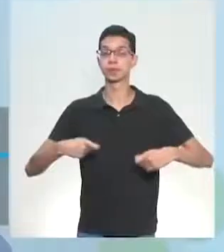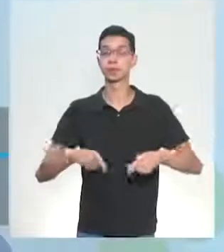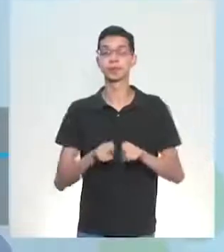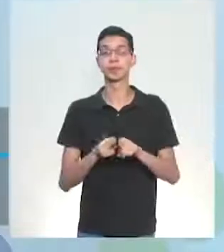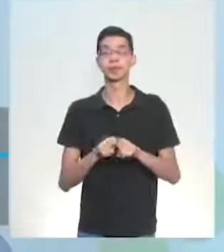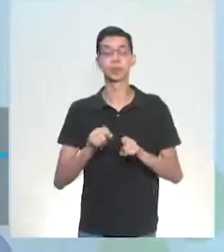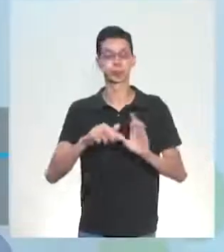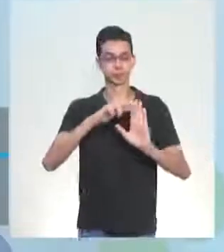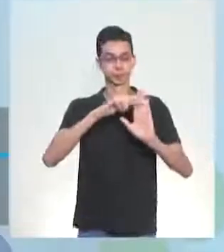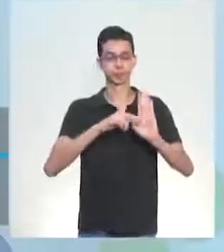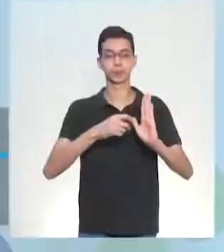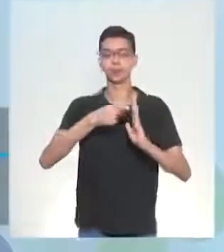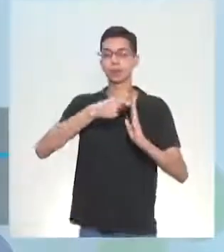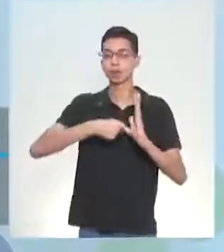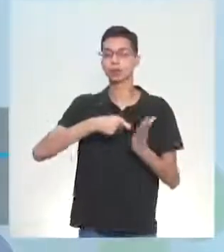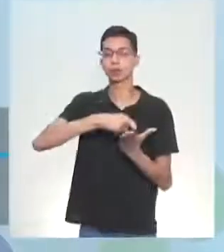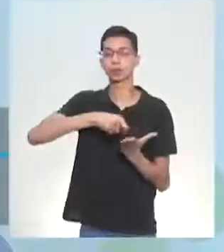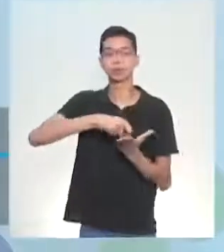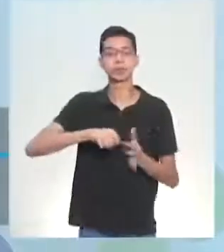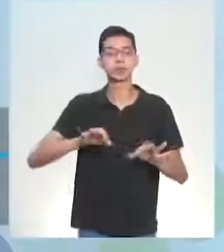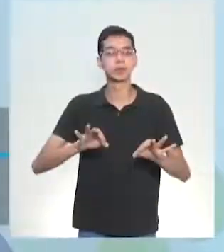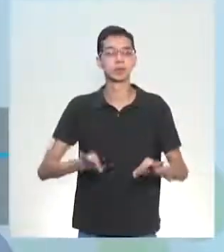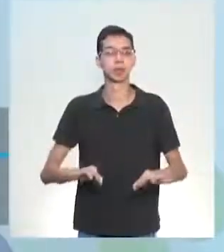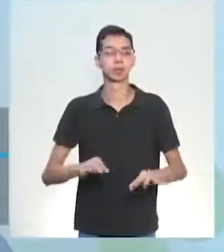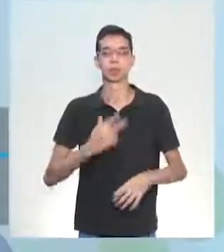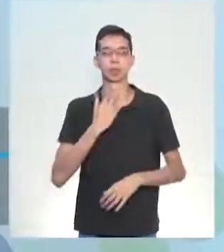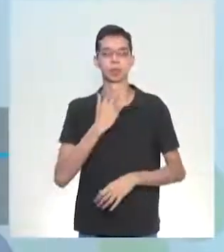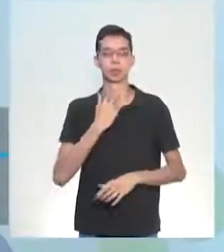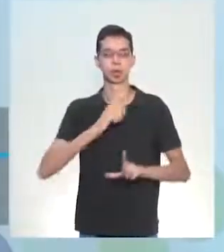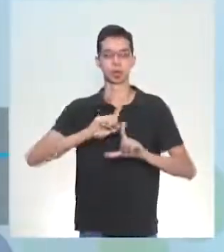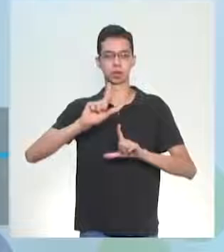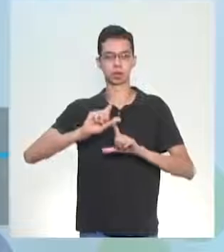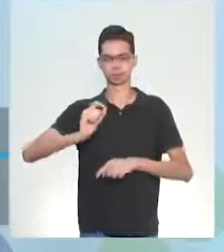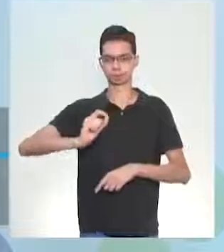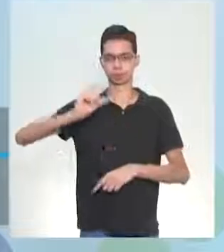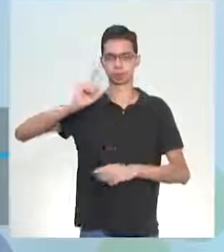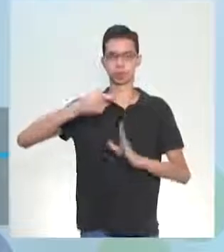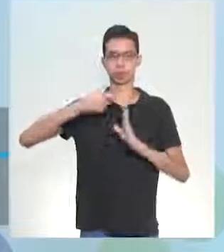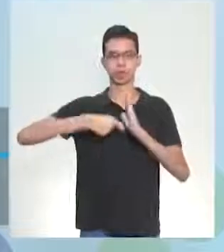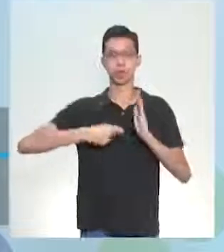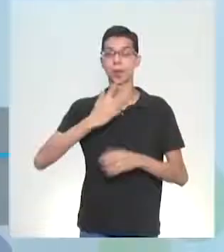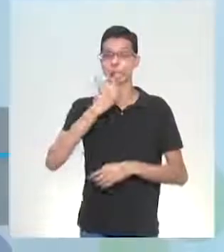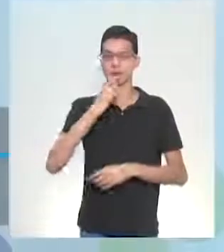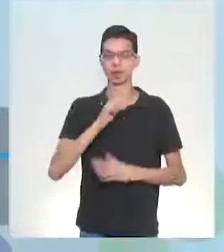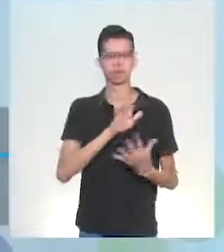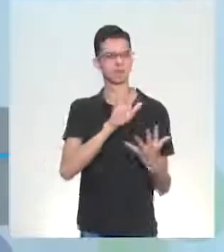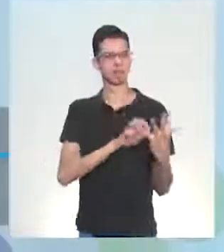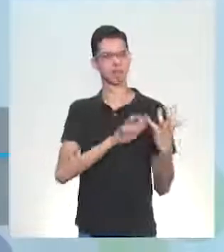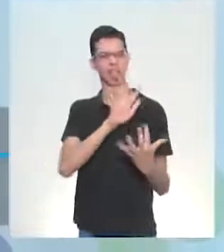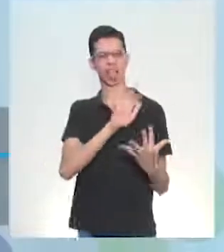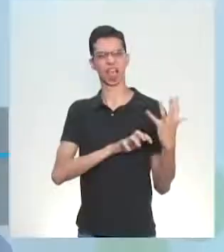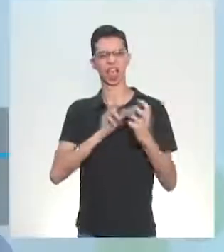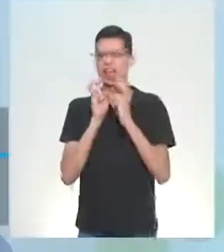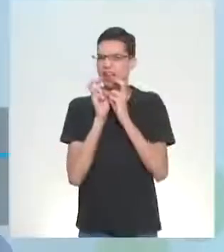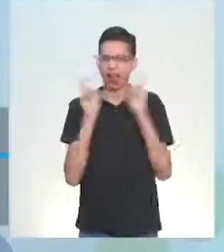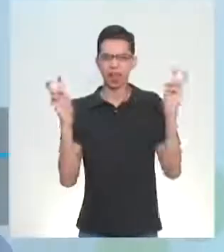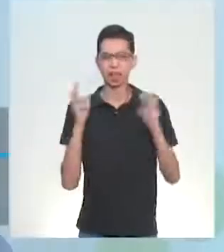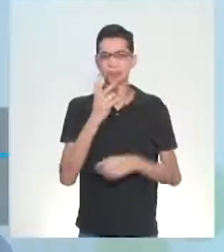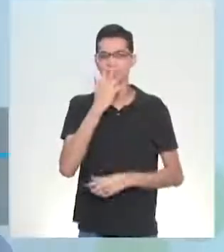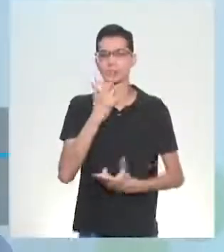não pode escrever o texto todo em caixa alta, que nós falamos, ou todo em letra maiúscula, que dá a ideia que você está brigando ou gritando com a